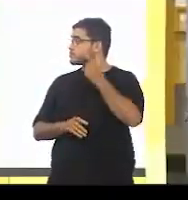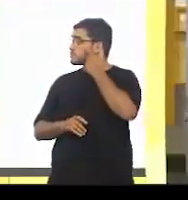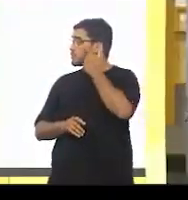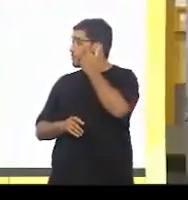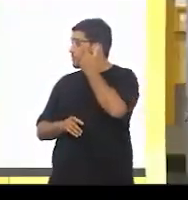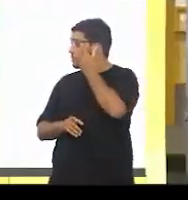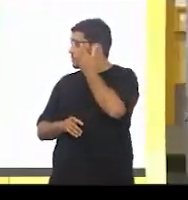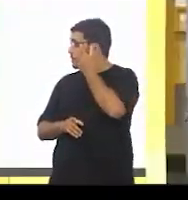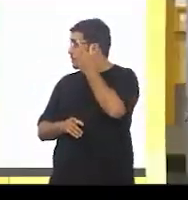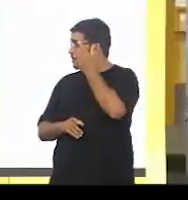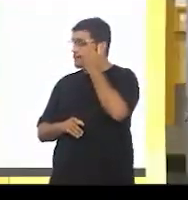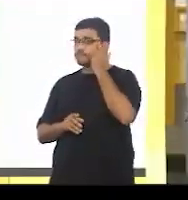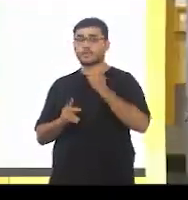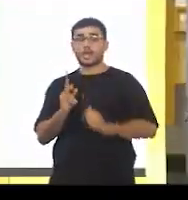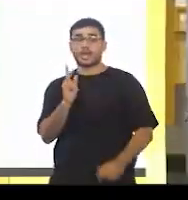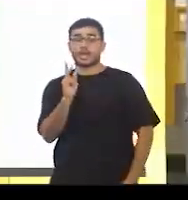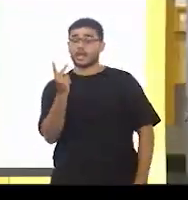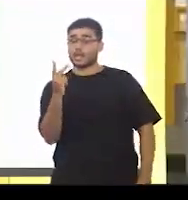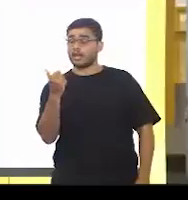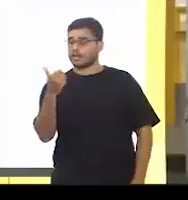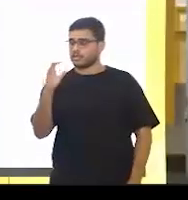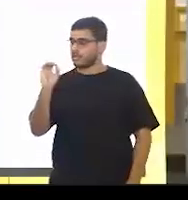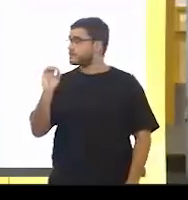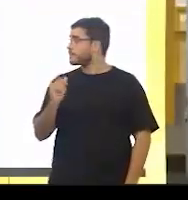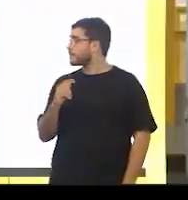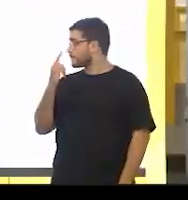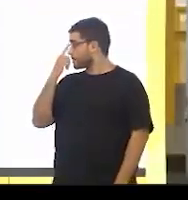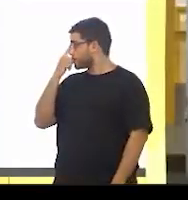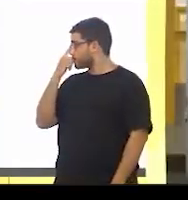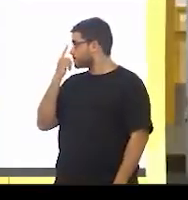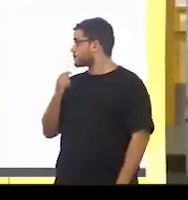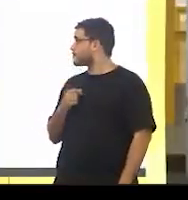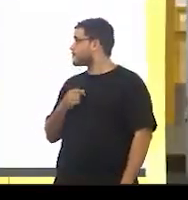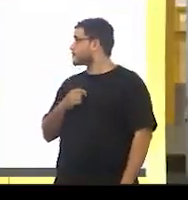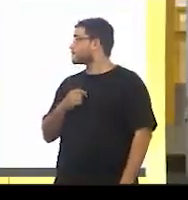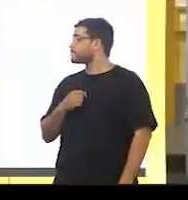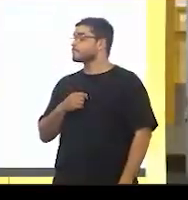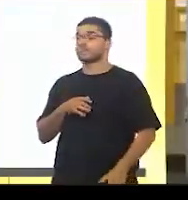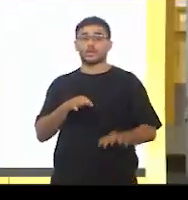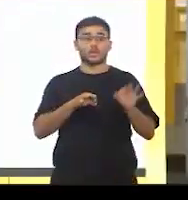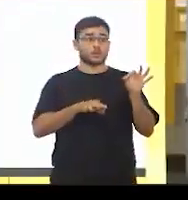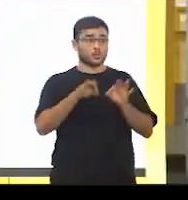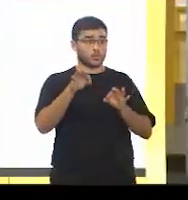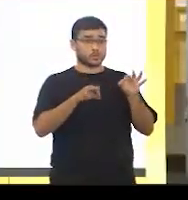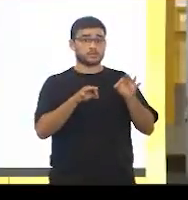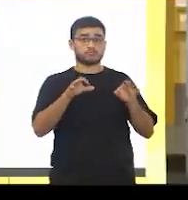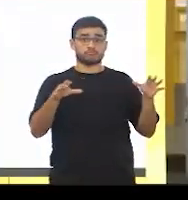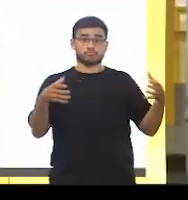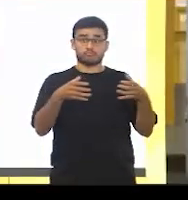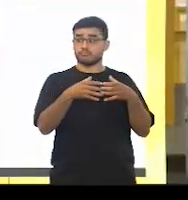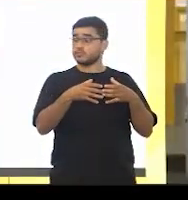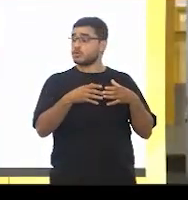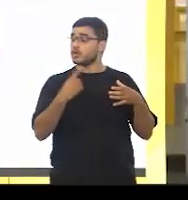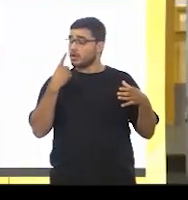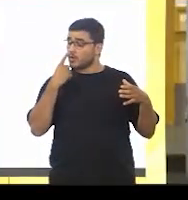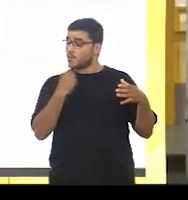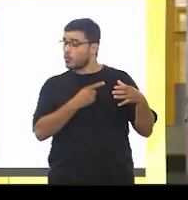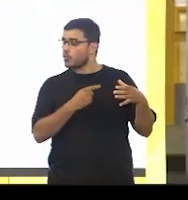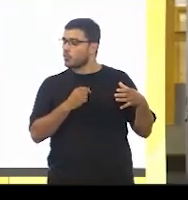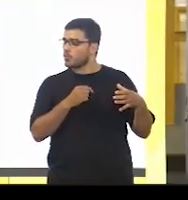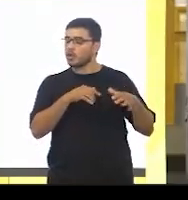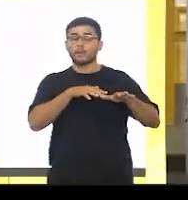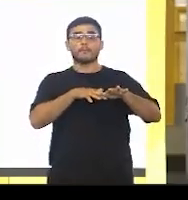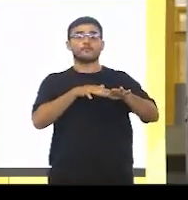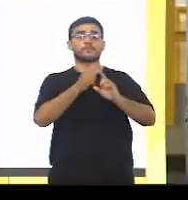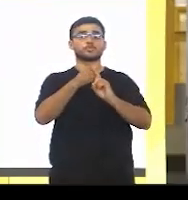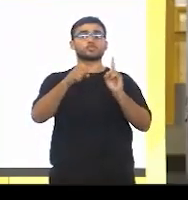Arrocha, GG. Olha a 10, ó. Reconhecer a dinâmica de quem? Da organização dos movimentos